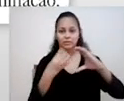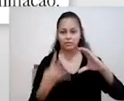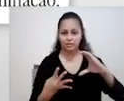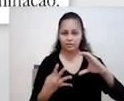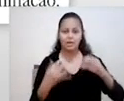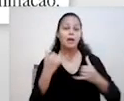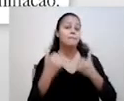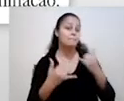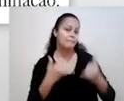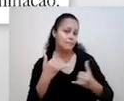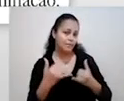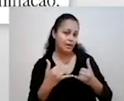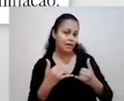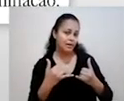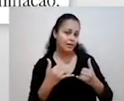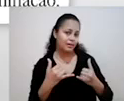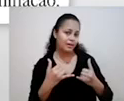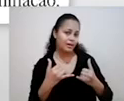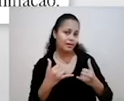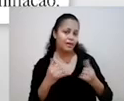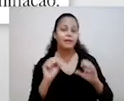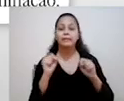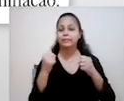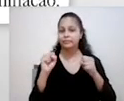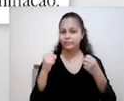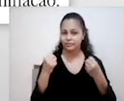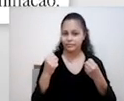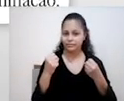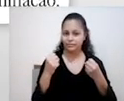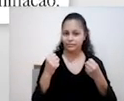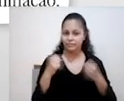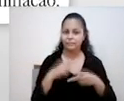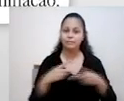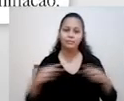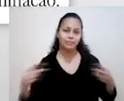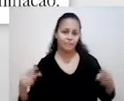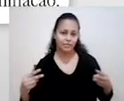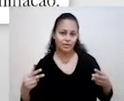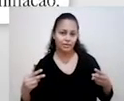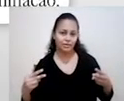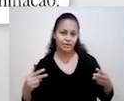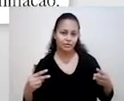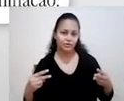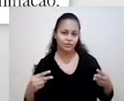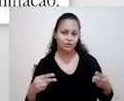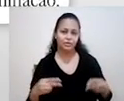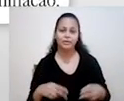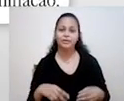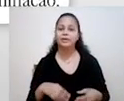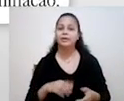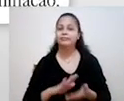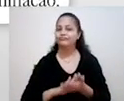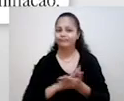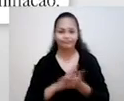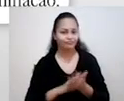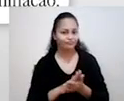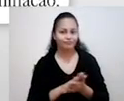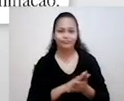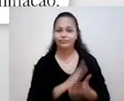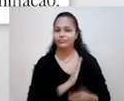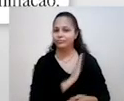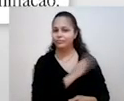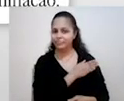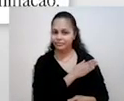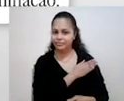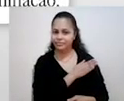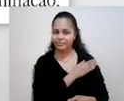brincar, praticar esporte, divertir-se, participar da vida familiar e comunitária sem discriminação. Então, em vez de falar a